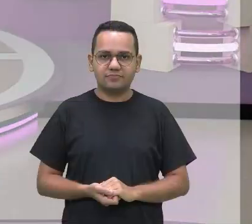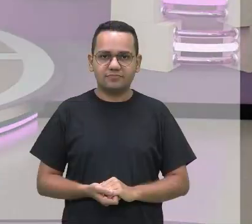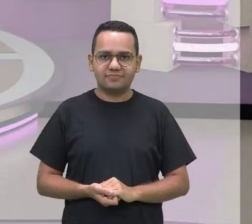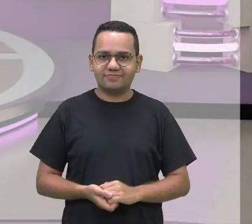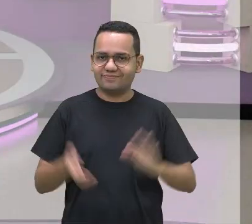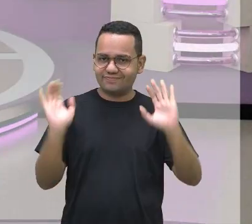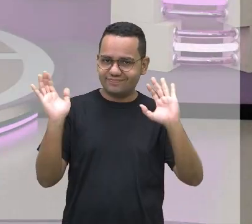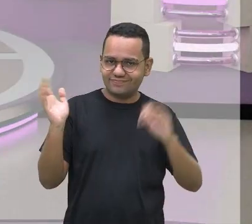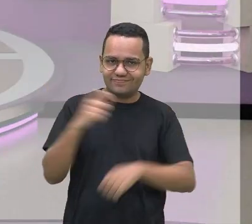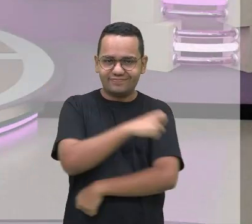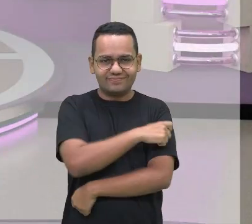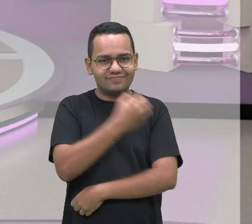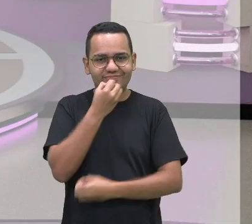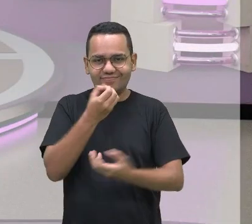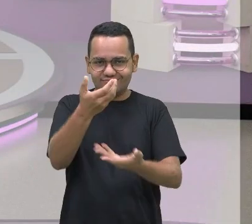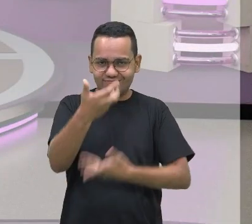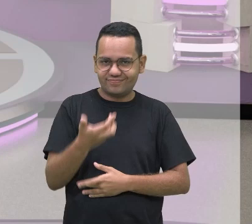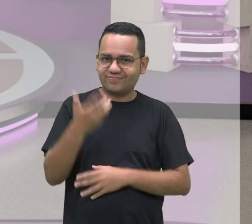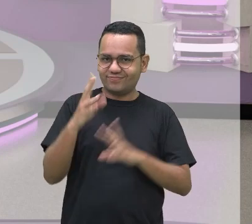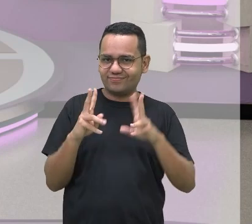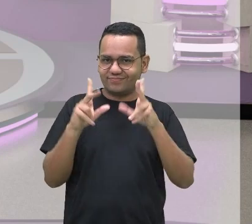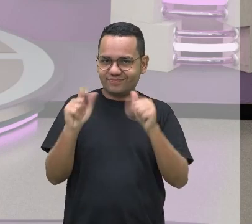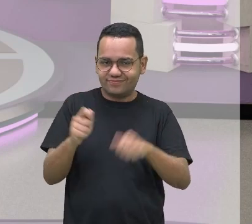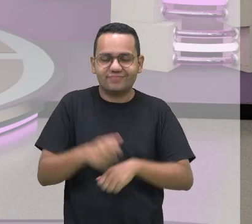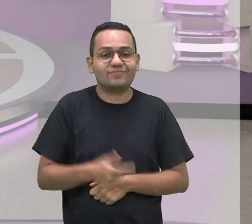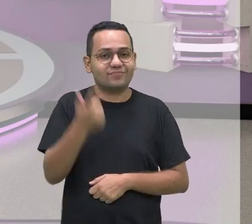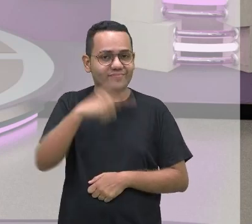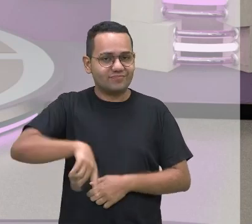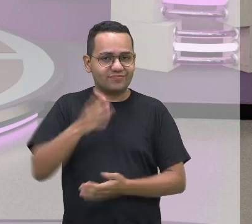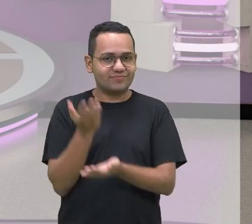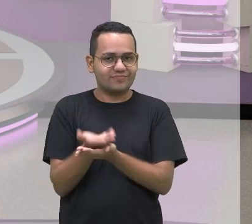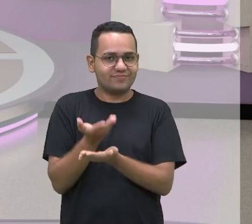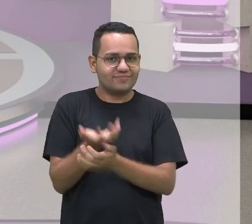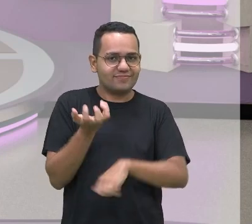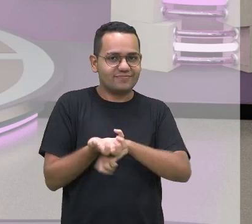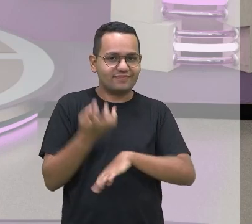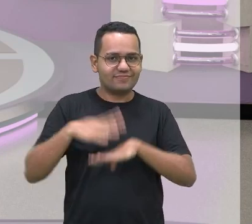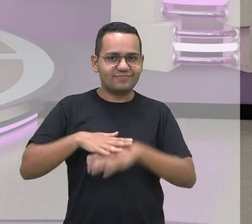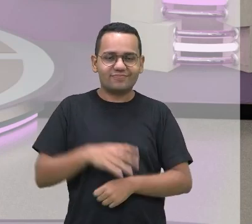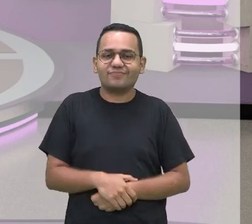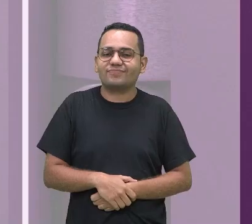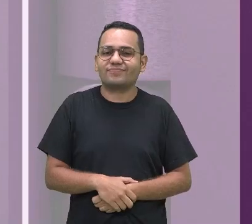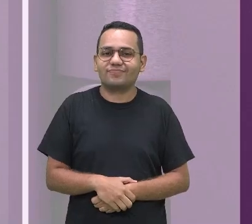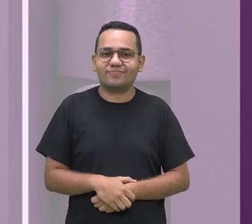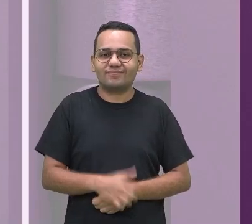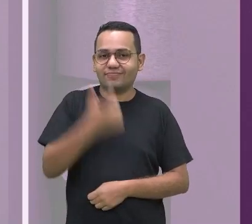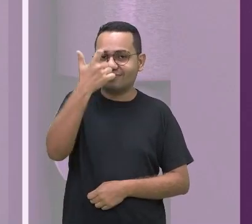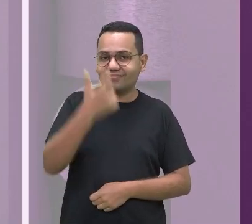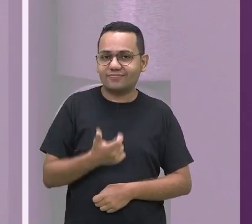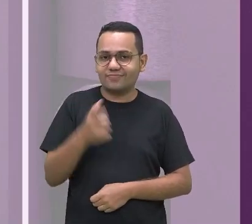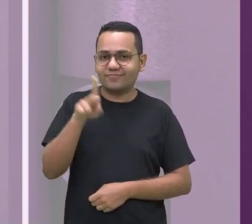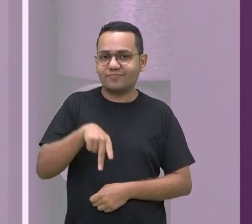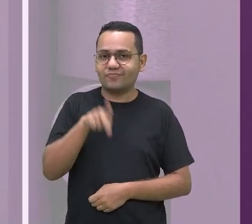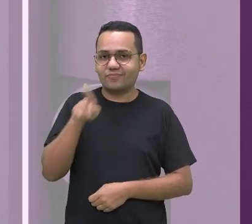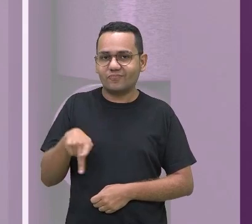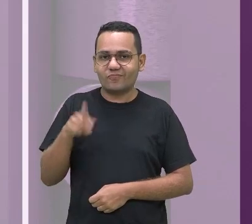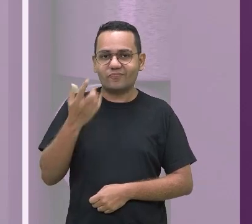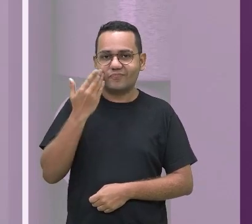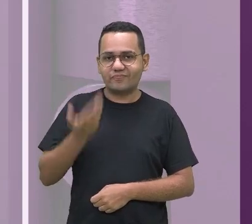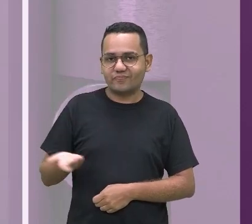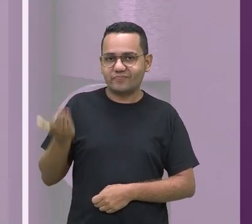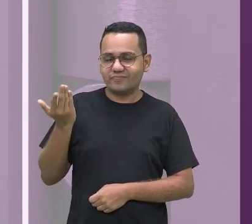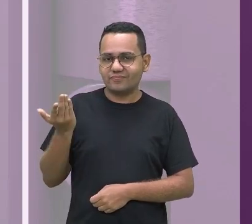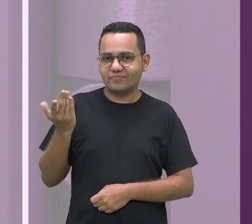Olá, pessoal! Sejam todos bem-vindos a mais um dia de aula de matemática. Sou o professor